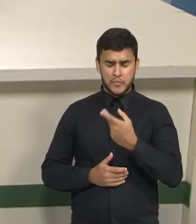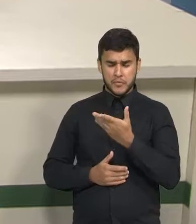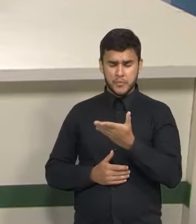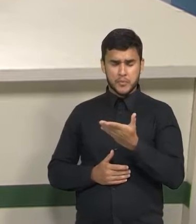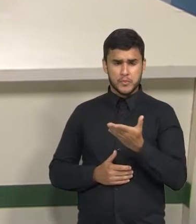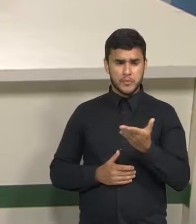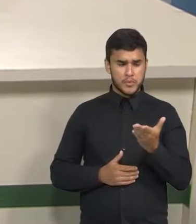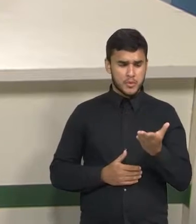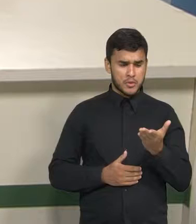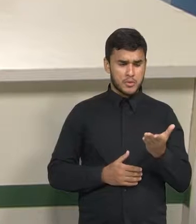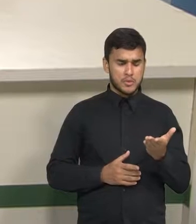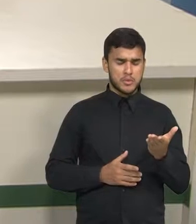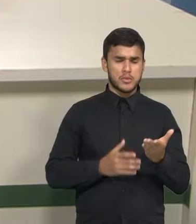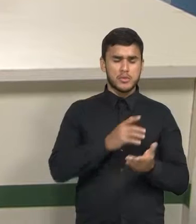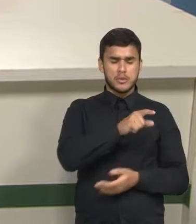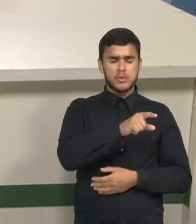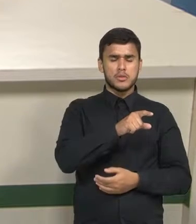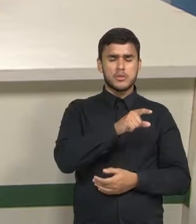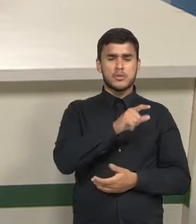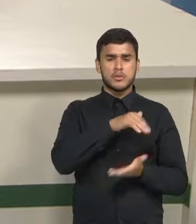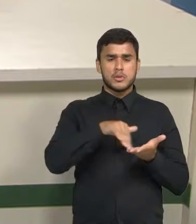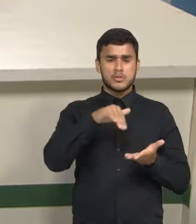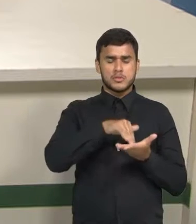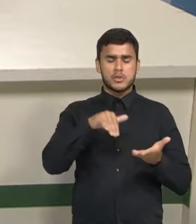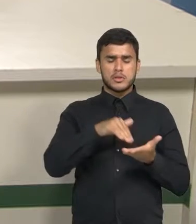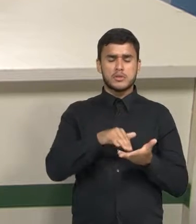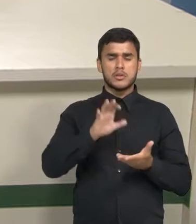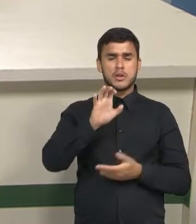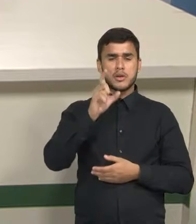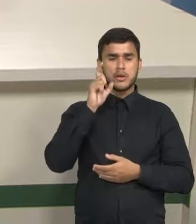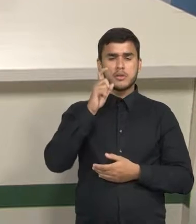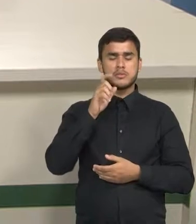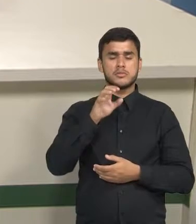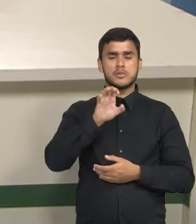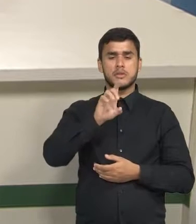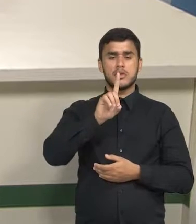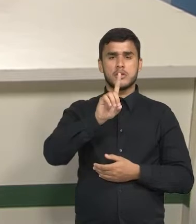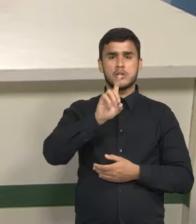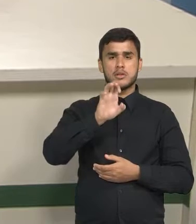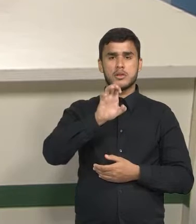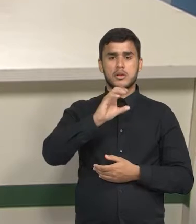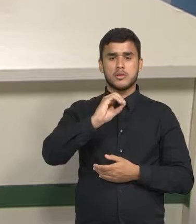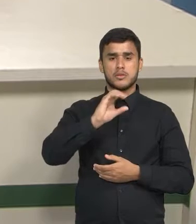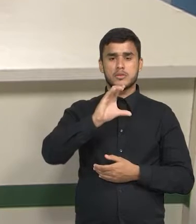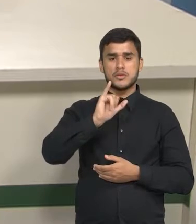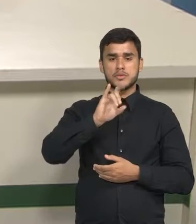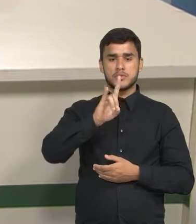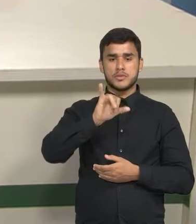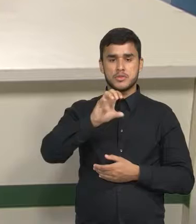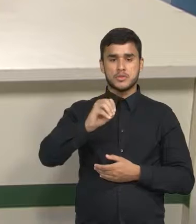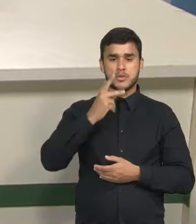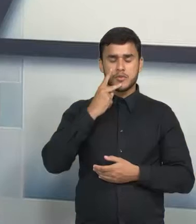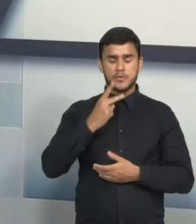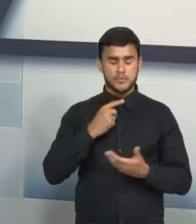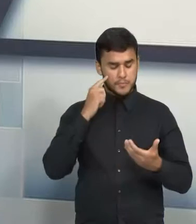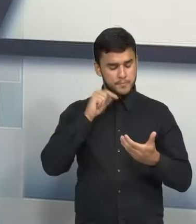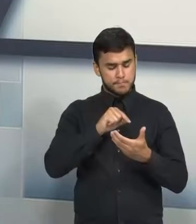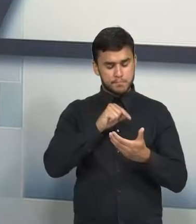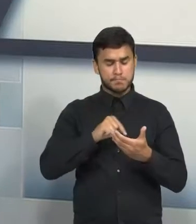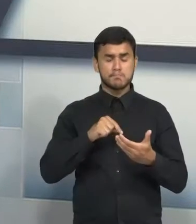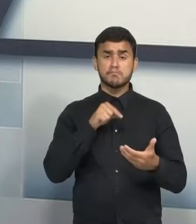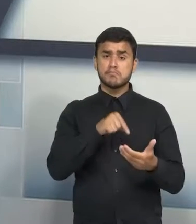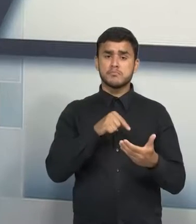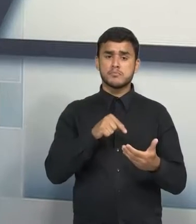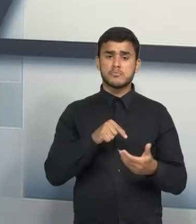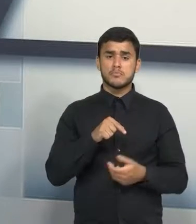era Delcídio, né? Anterior. Se o secretário Delcídio, eu vou até botar aqui antes de eu terminar esse bloco. Ó, se o secretário